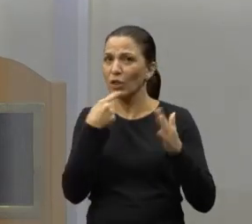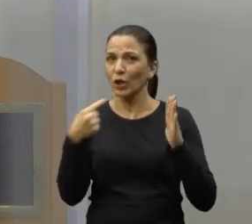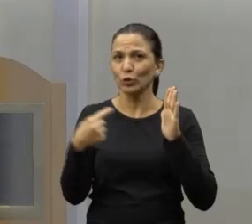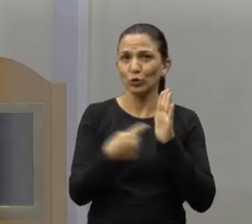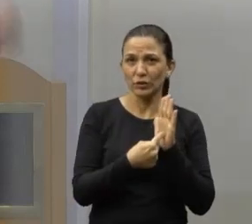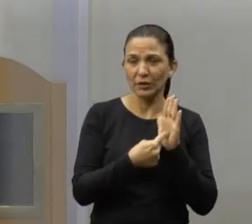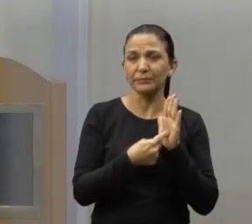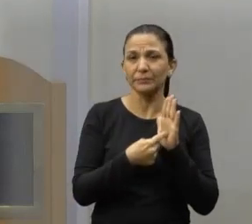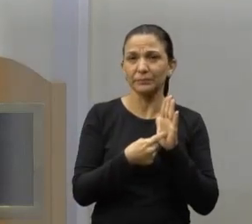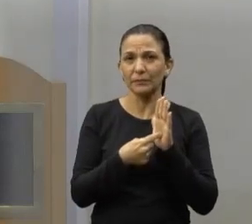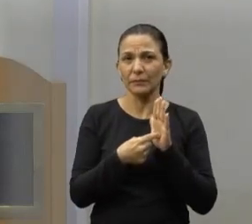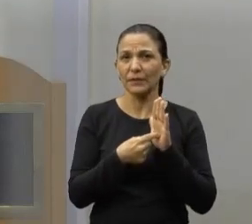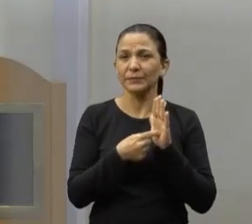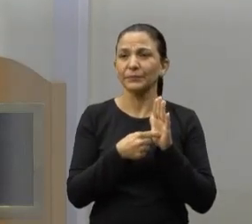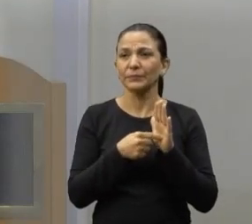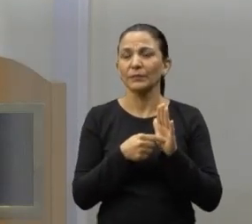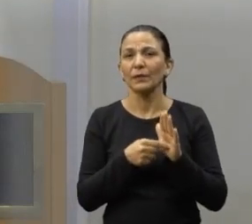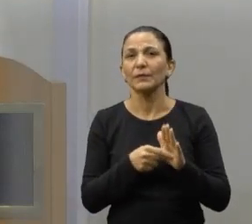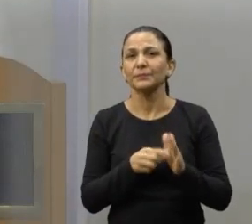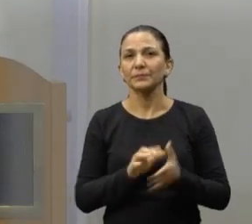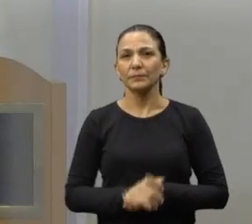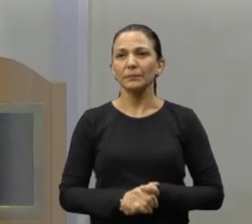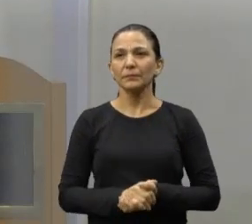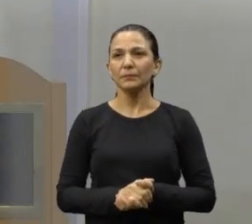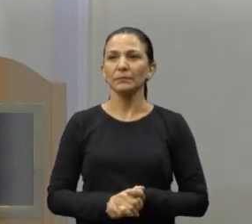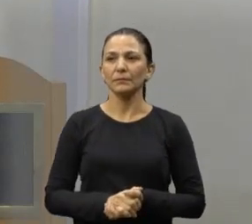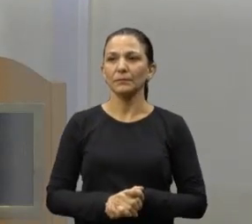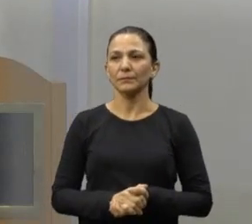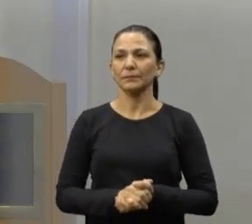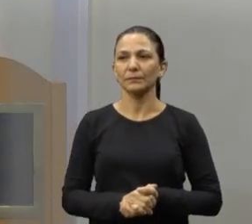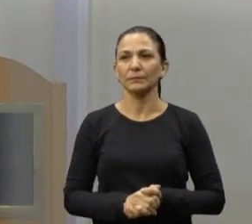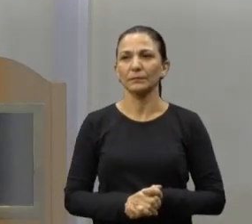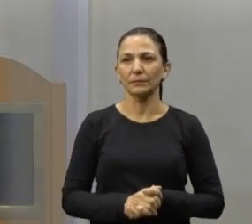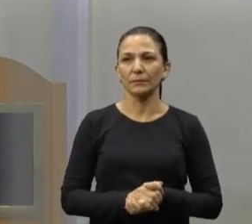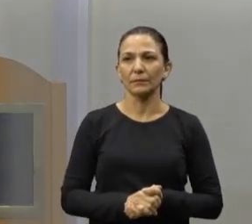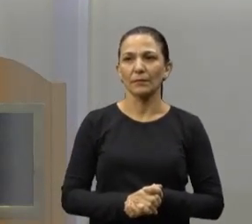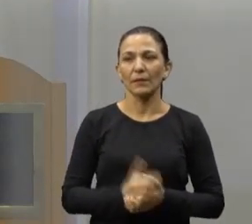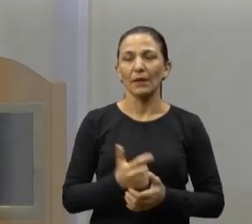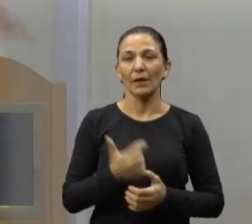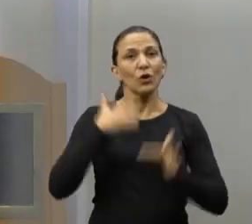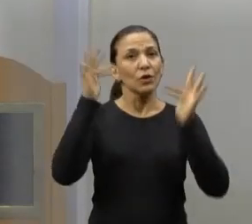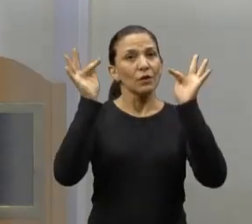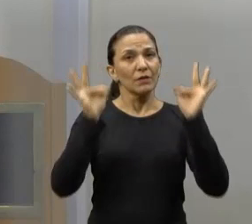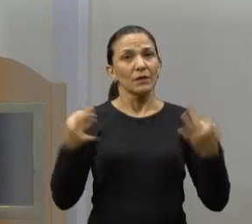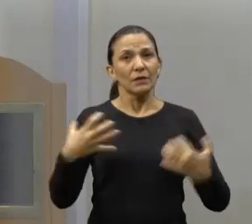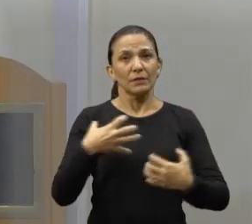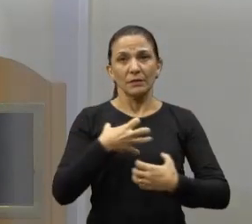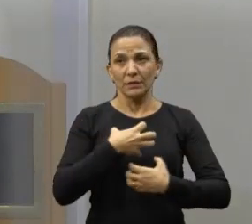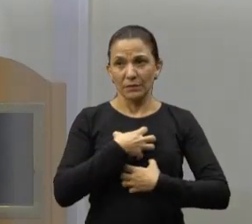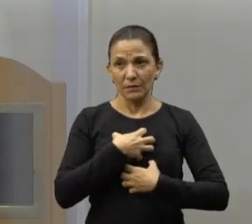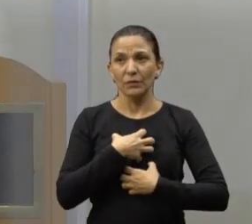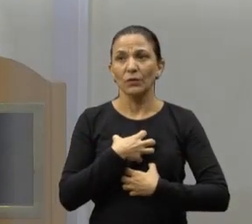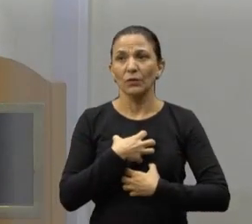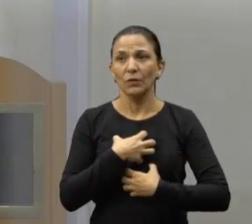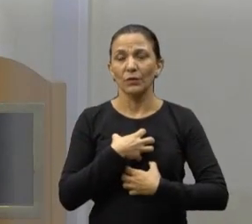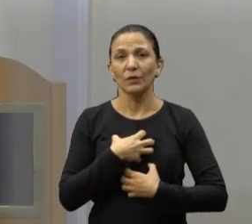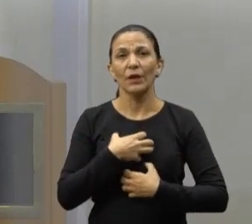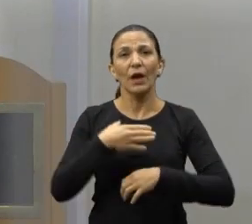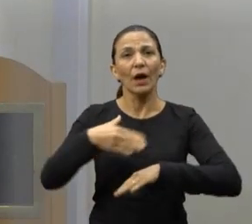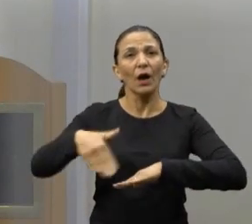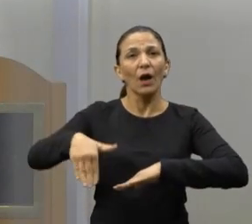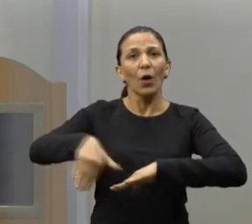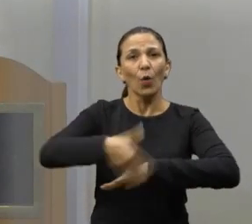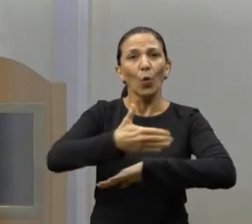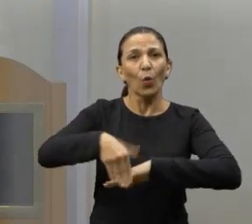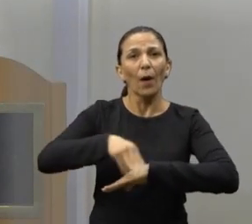só um que geralmente ele vai fazer a ponte lá com o outro deixar registrado aqui a minha satisfação com o recado das ruas do Maria Luiza